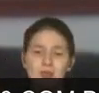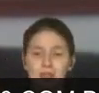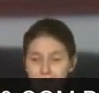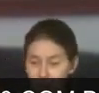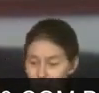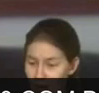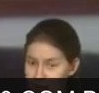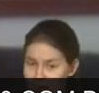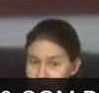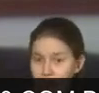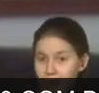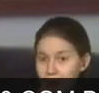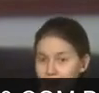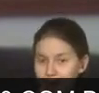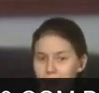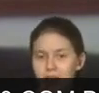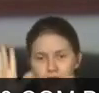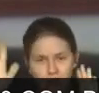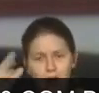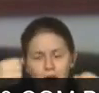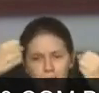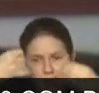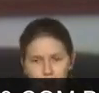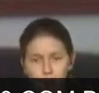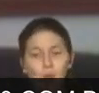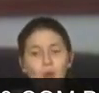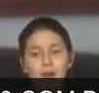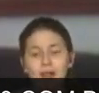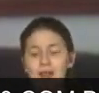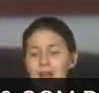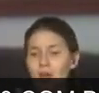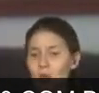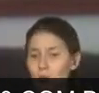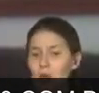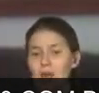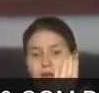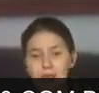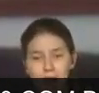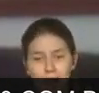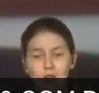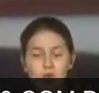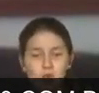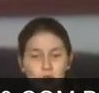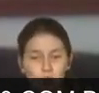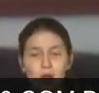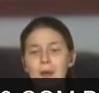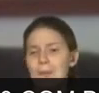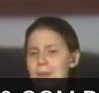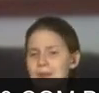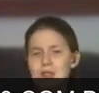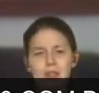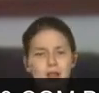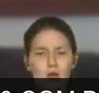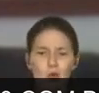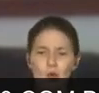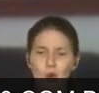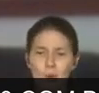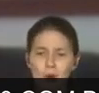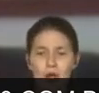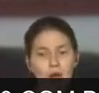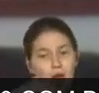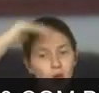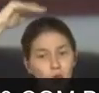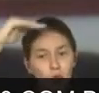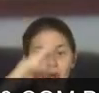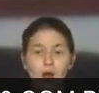nossa legislação fala que em determinadas situações, crianças e adolescentes têm que estar acompanhadas de um adulto responsável ou